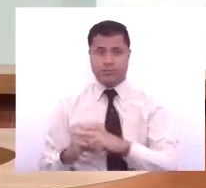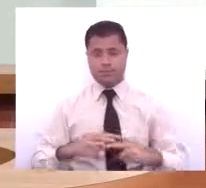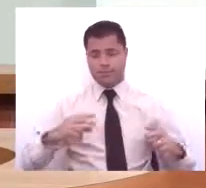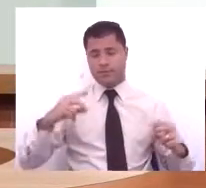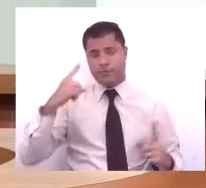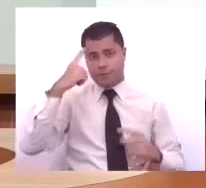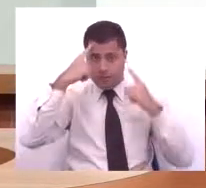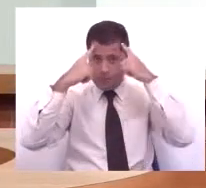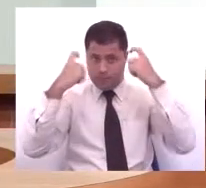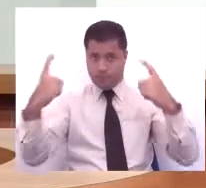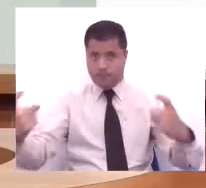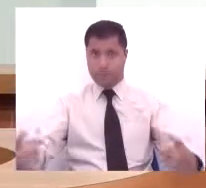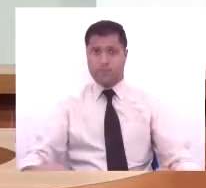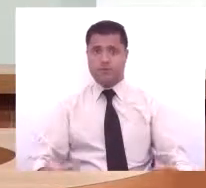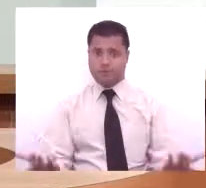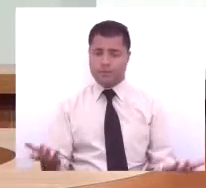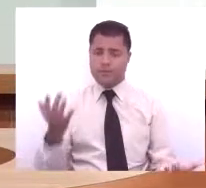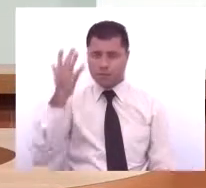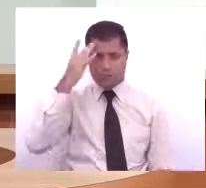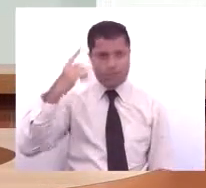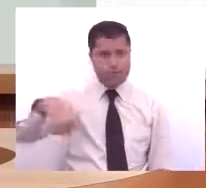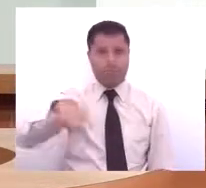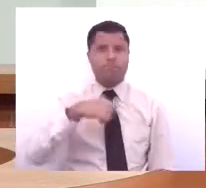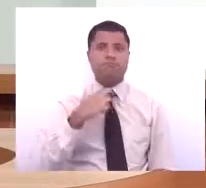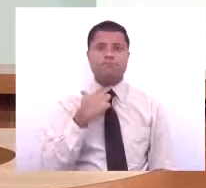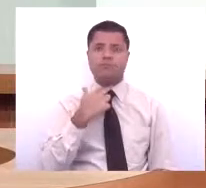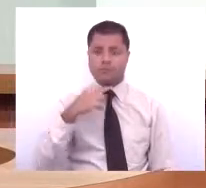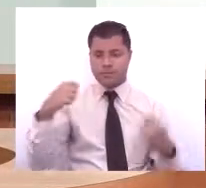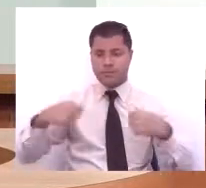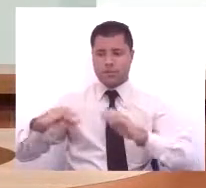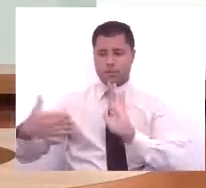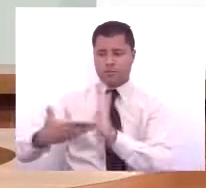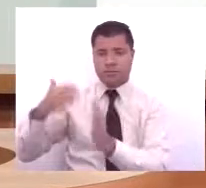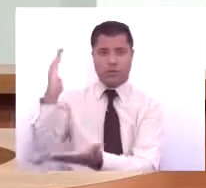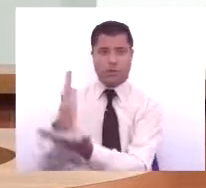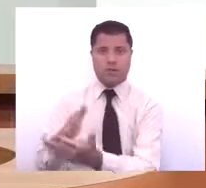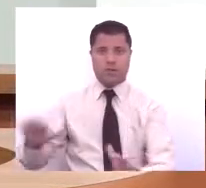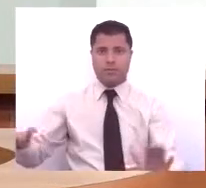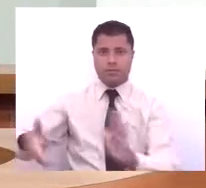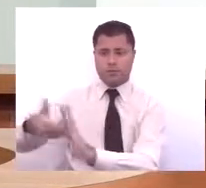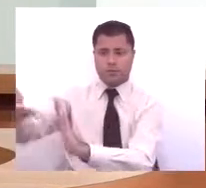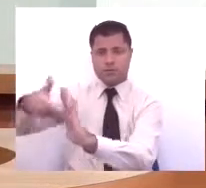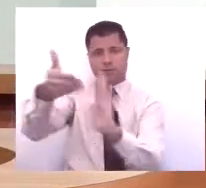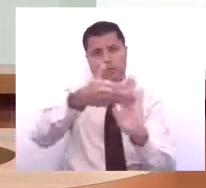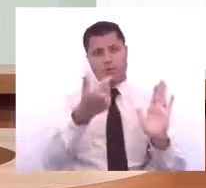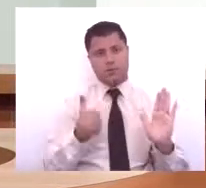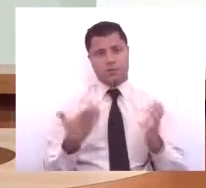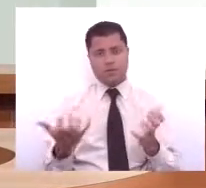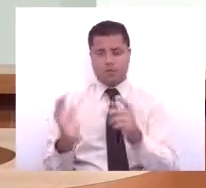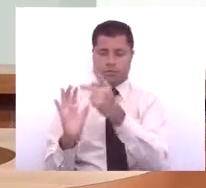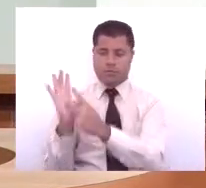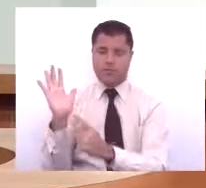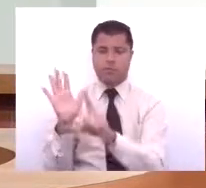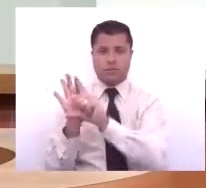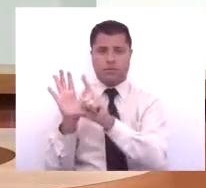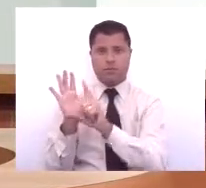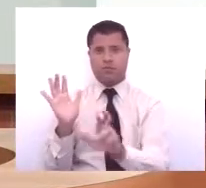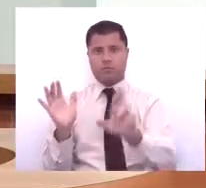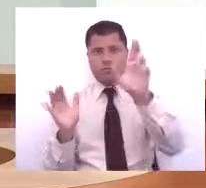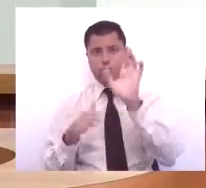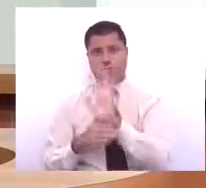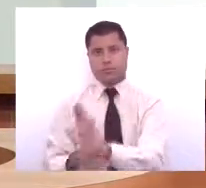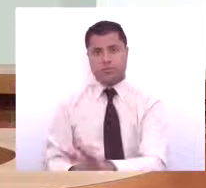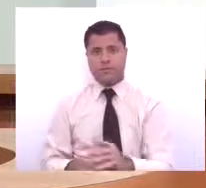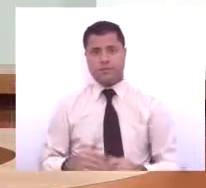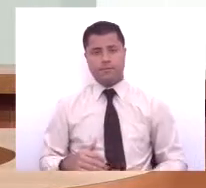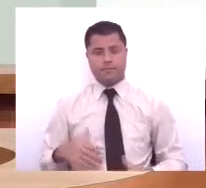não deve mais esse tipo de expediente, a gente deve realmente acabar com isso. Eu quero ser signatário desse projeto de lei também. Por fim,